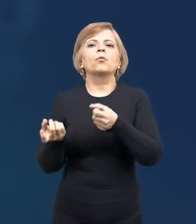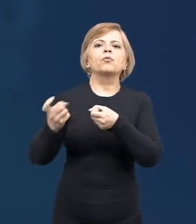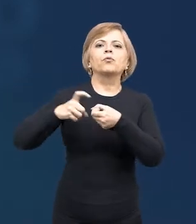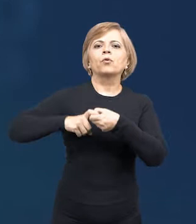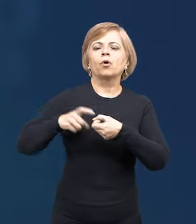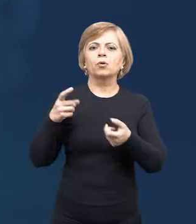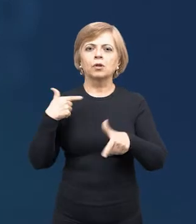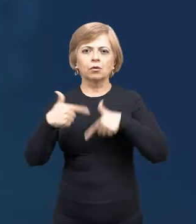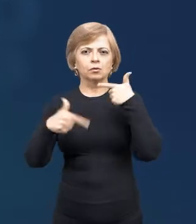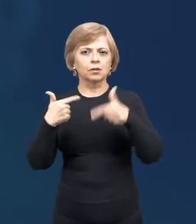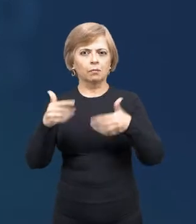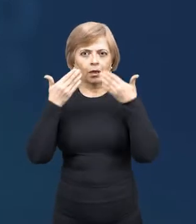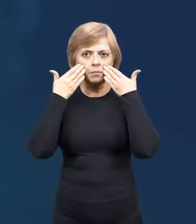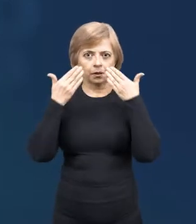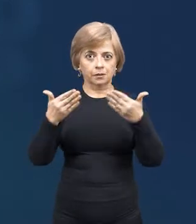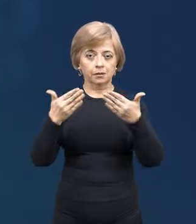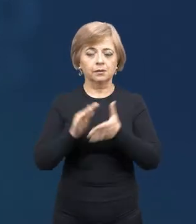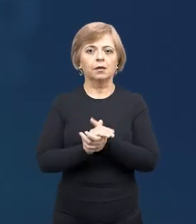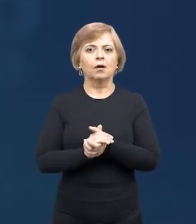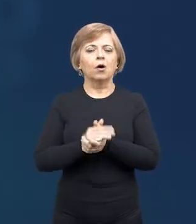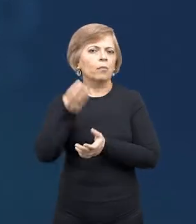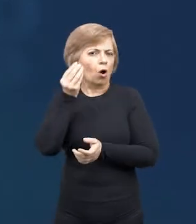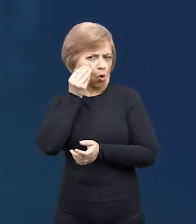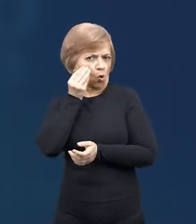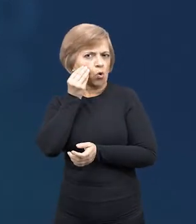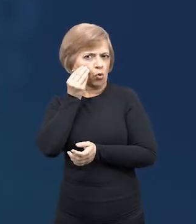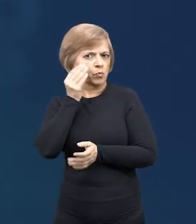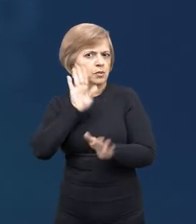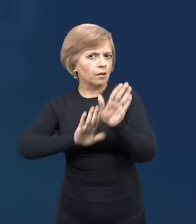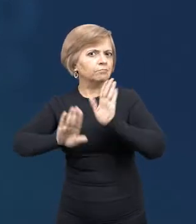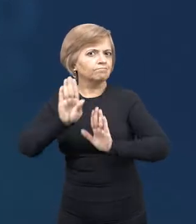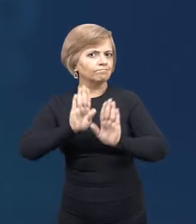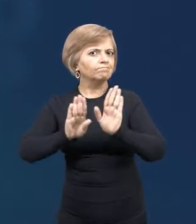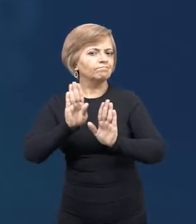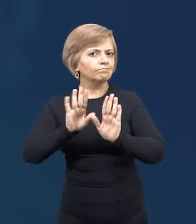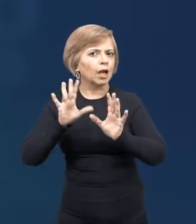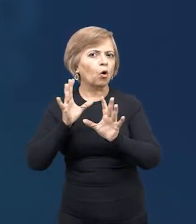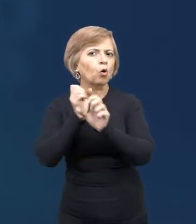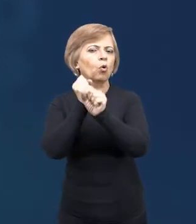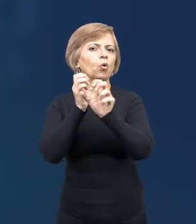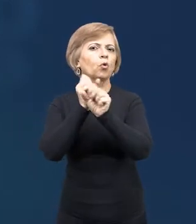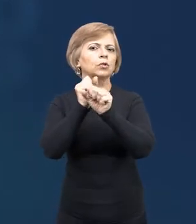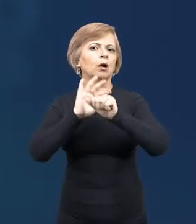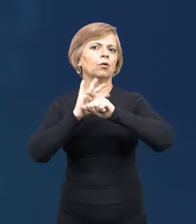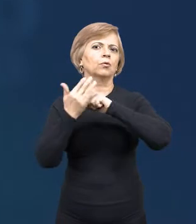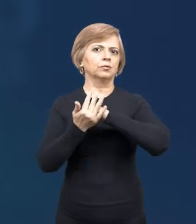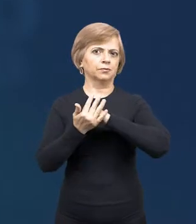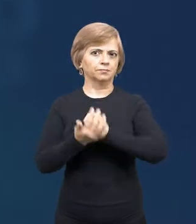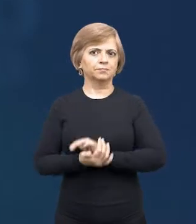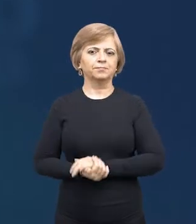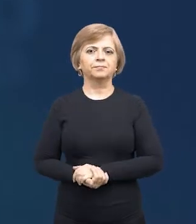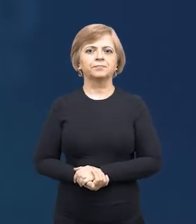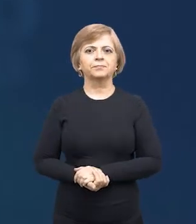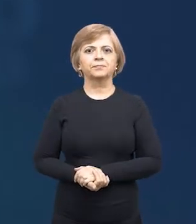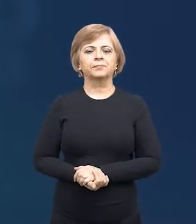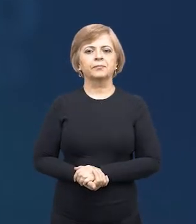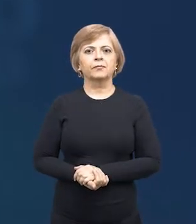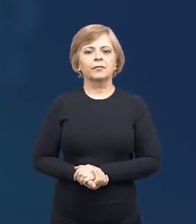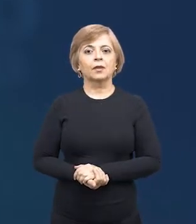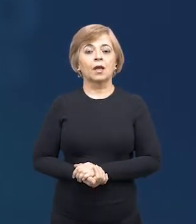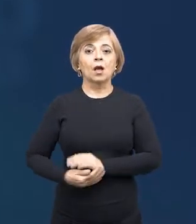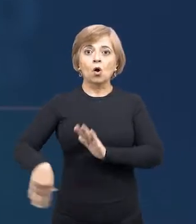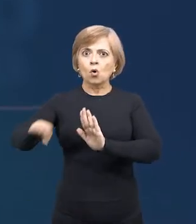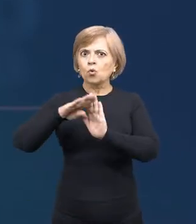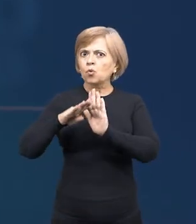presenciais, observadas as ações necessárias para a prevenção de contágio pela Covid-19. O plano